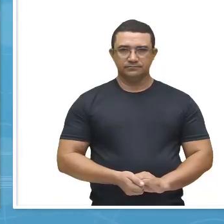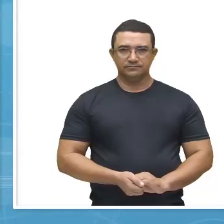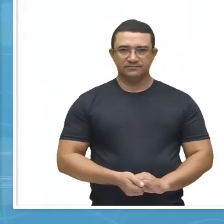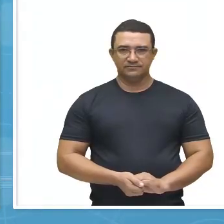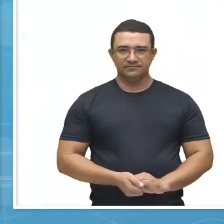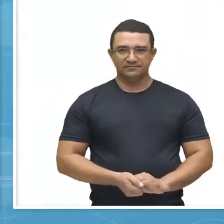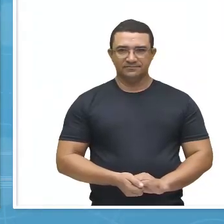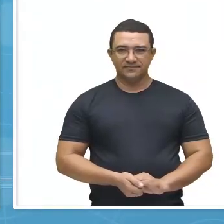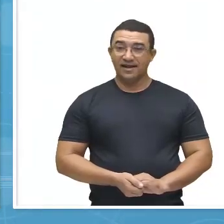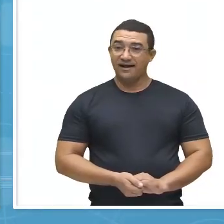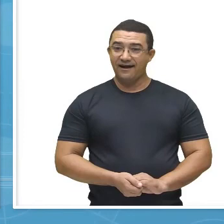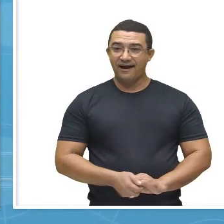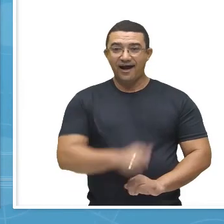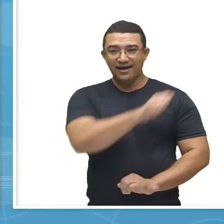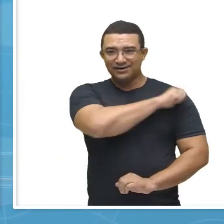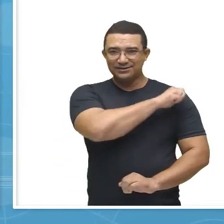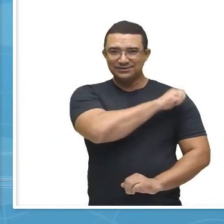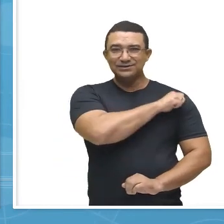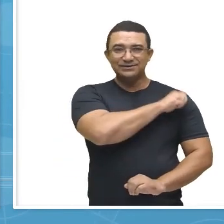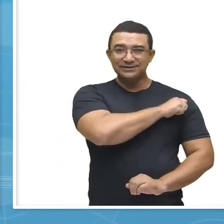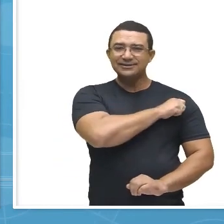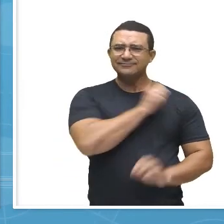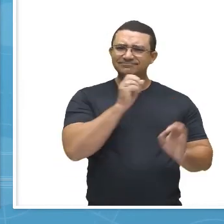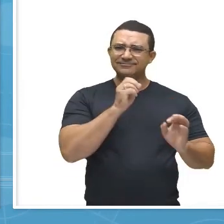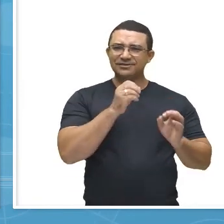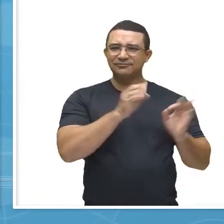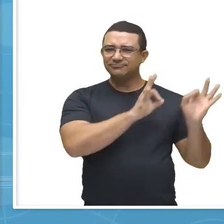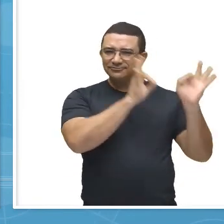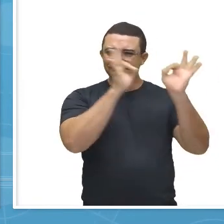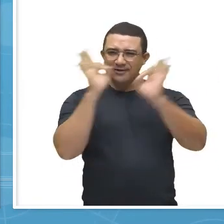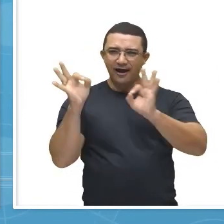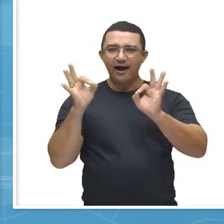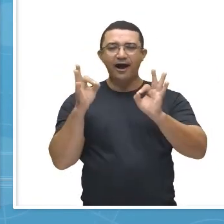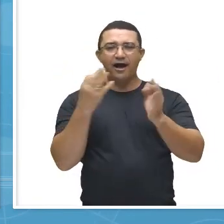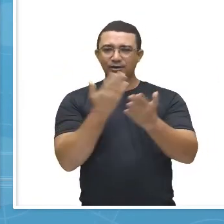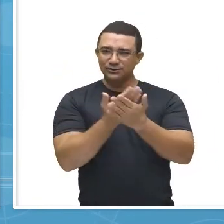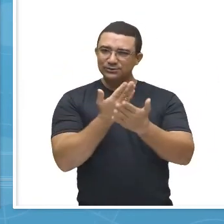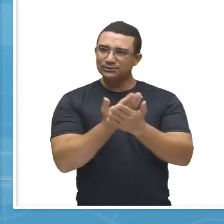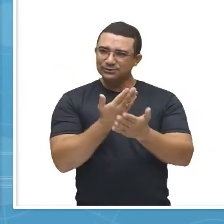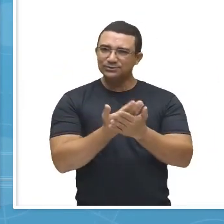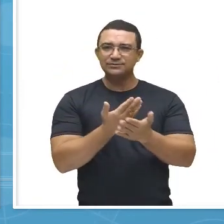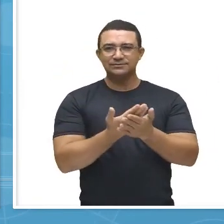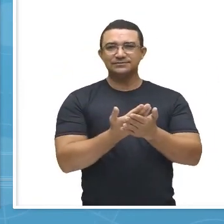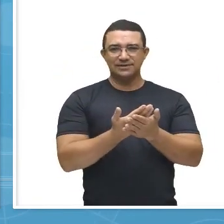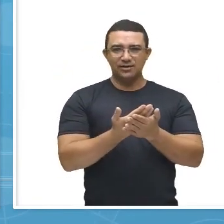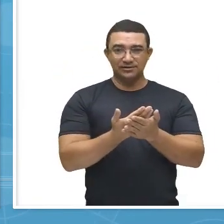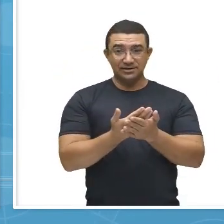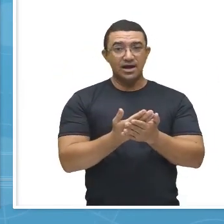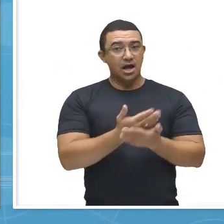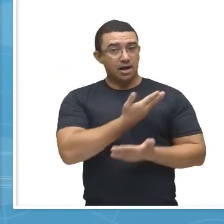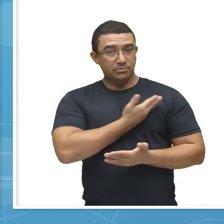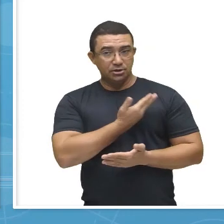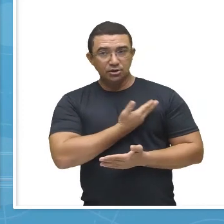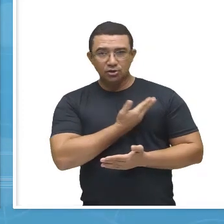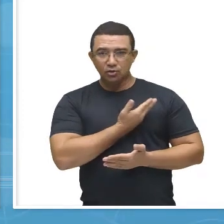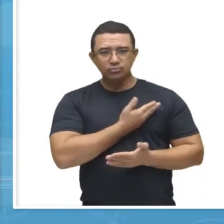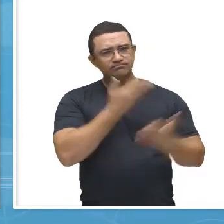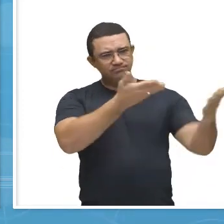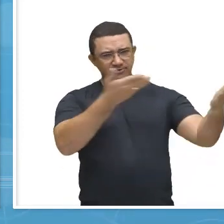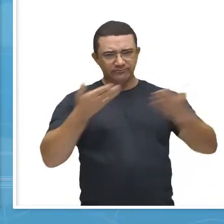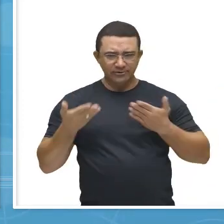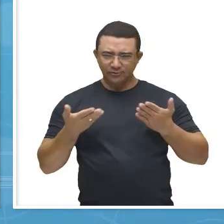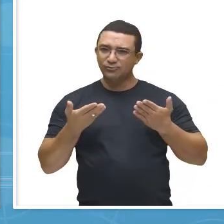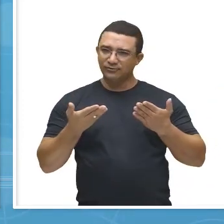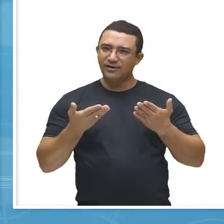gente bonita que está vivendo nesse momento, você, amigo, amiga, seja bem-vindo e bem-vinda na nossa aula do